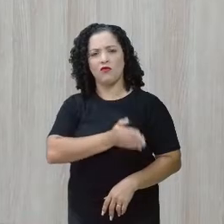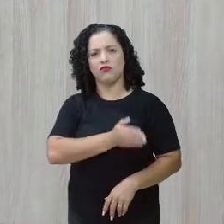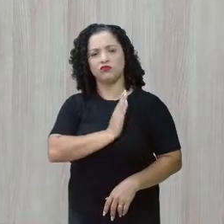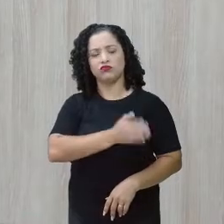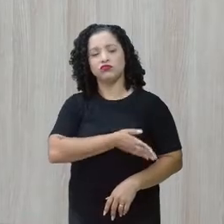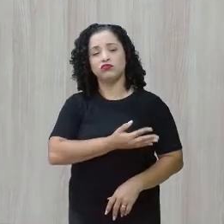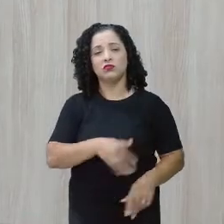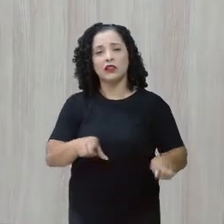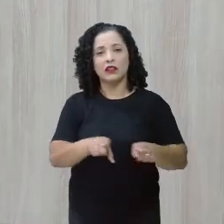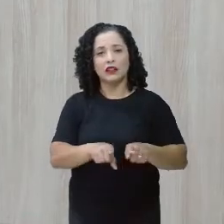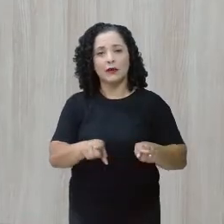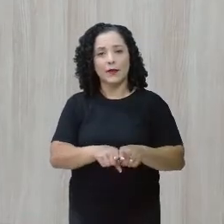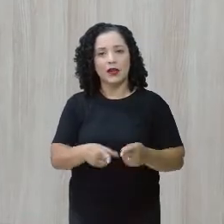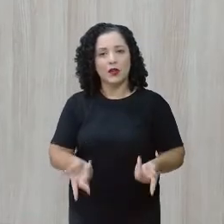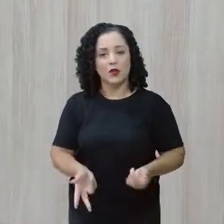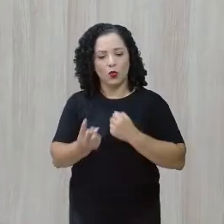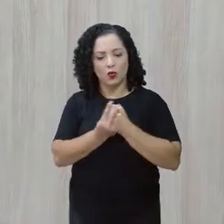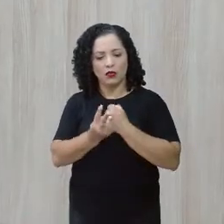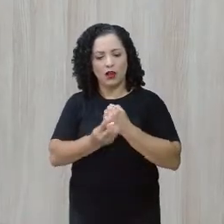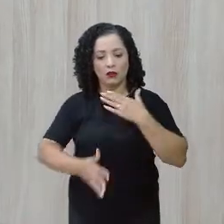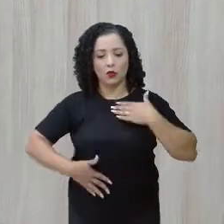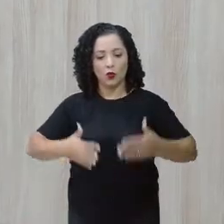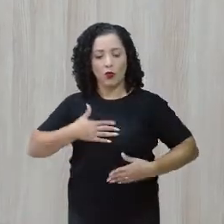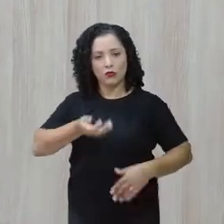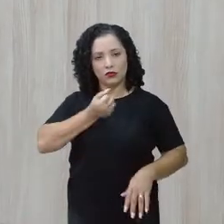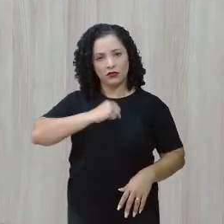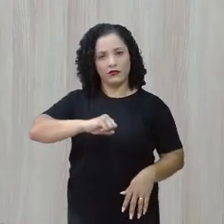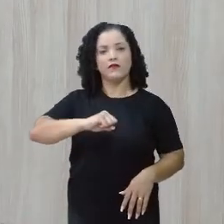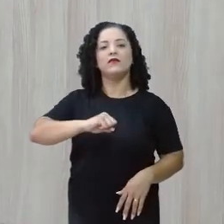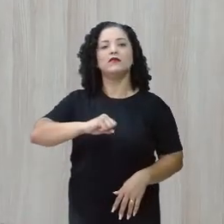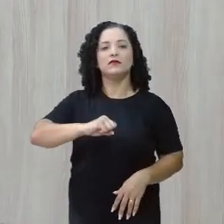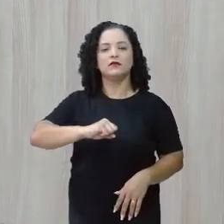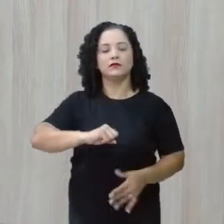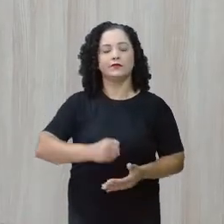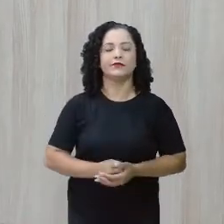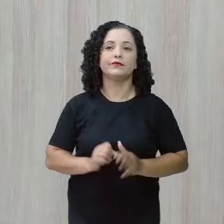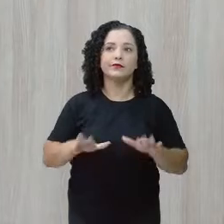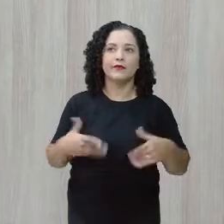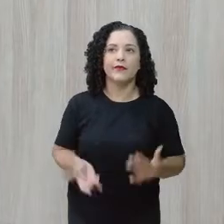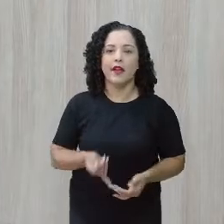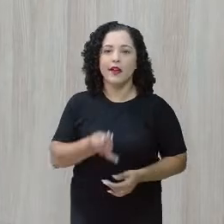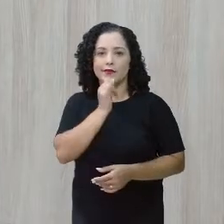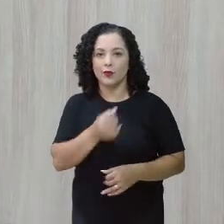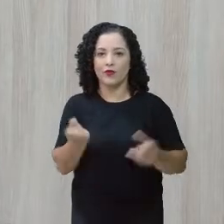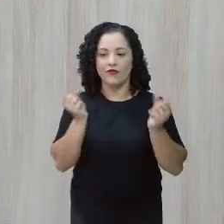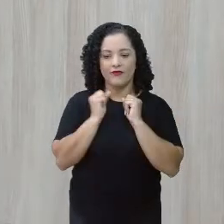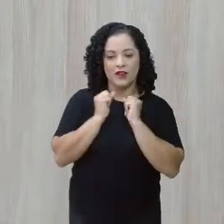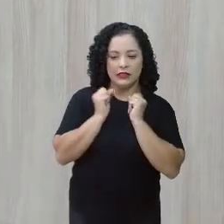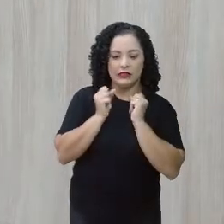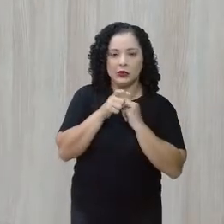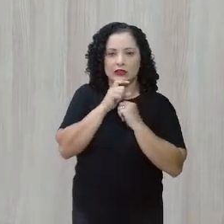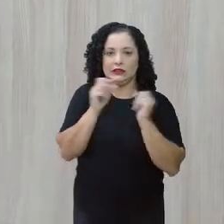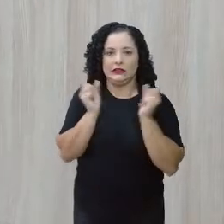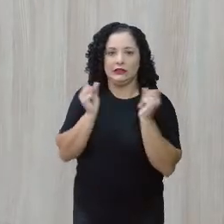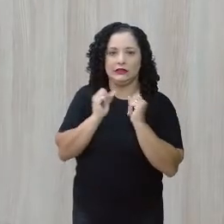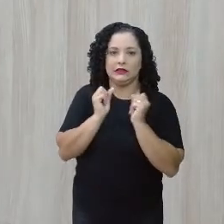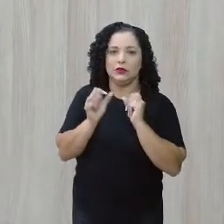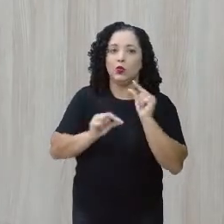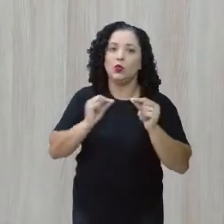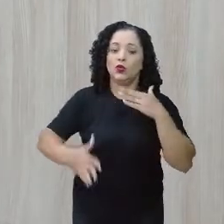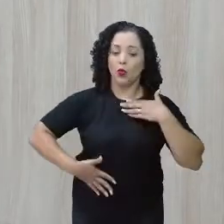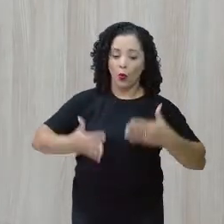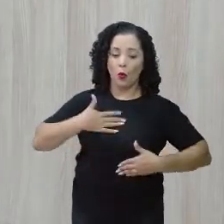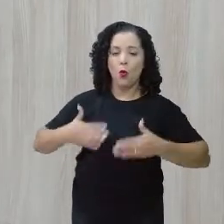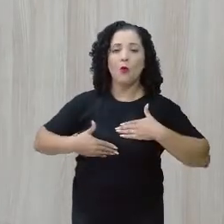e defesa do nosso corpo. Como assim? Então, quando nós estamos com frio, o que é que o sistema